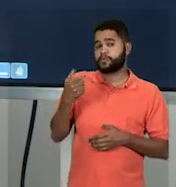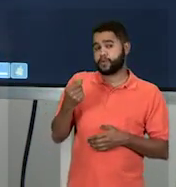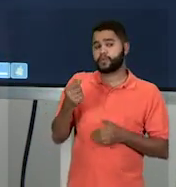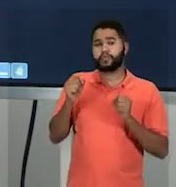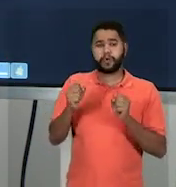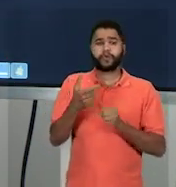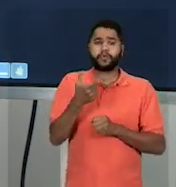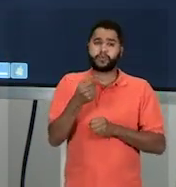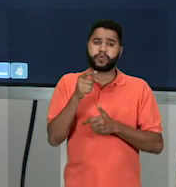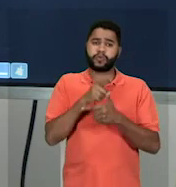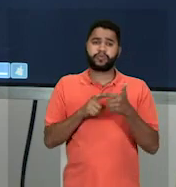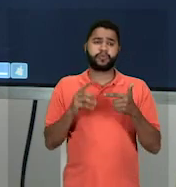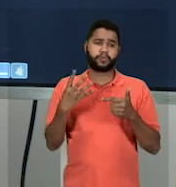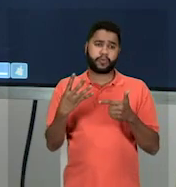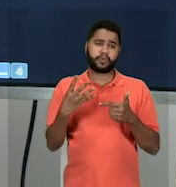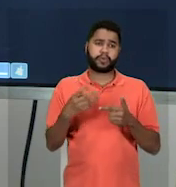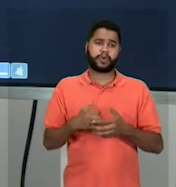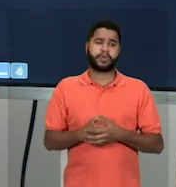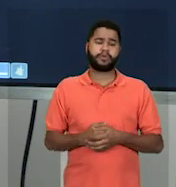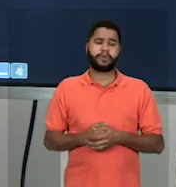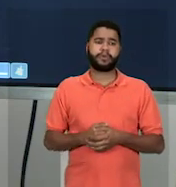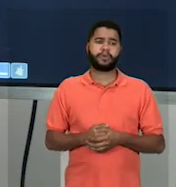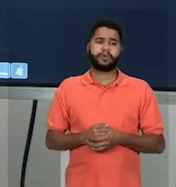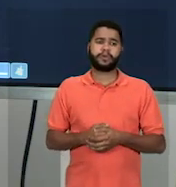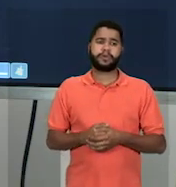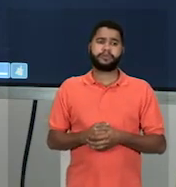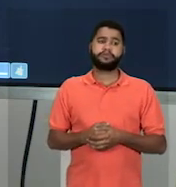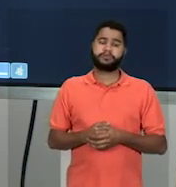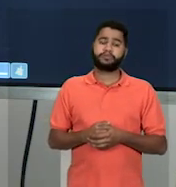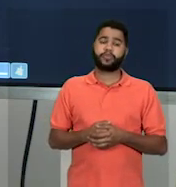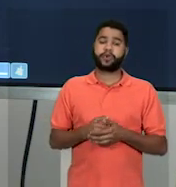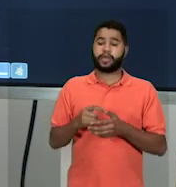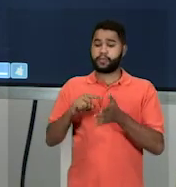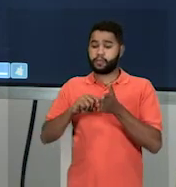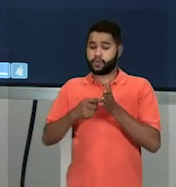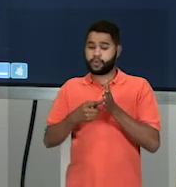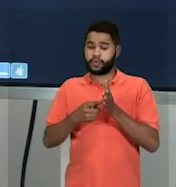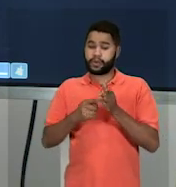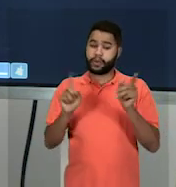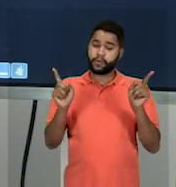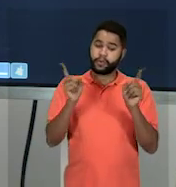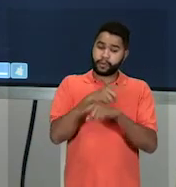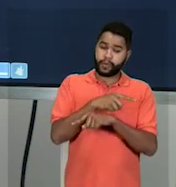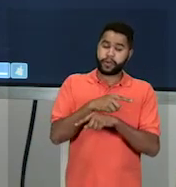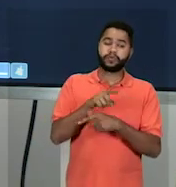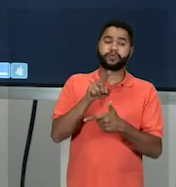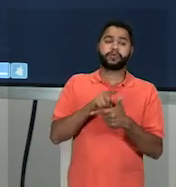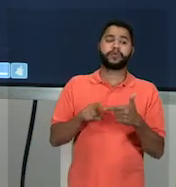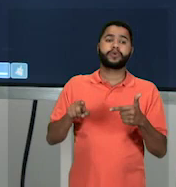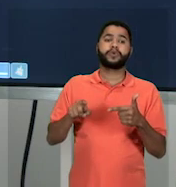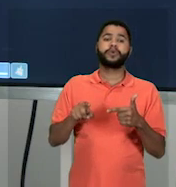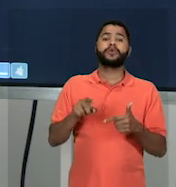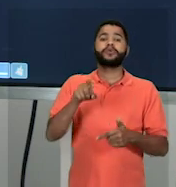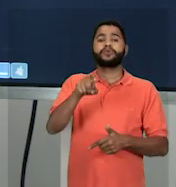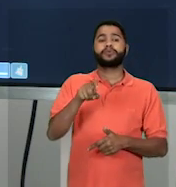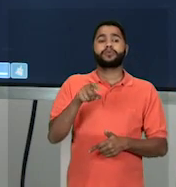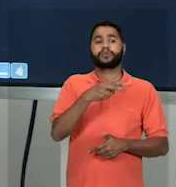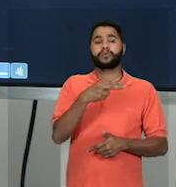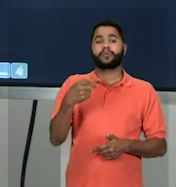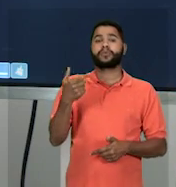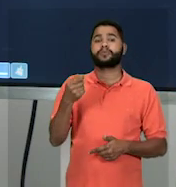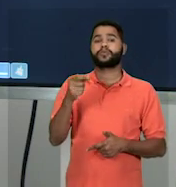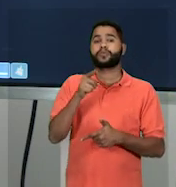pode pegar 20 / 4 a operação inversa da multiplicação é a divisão vai ficar assim um x = 20